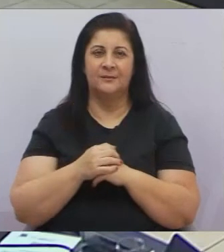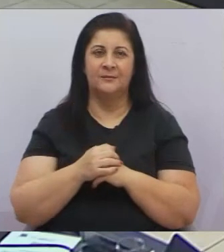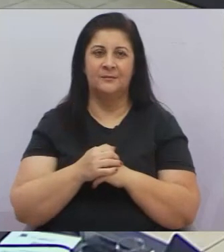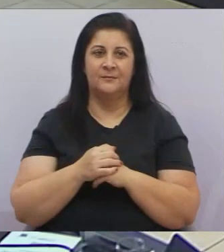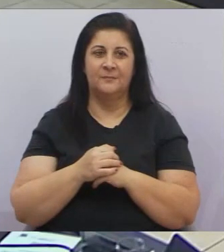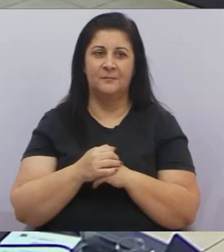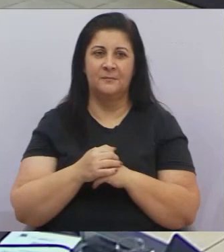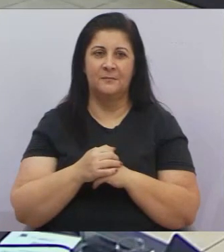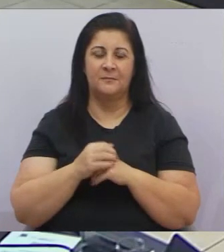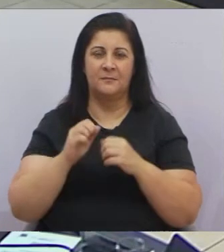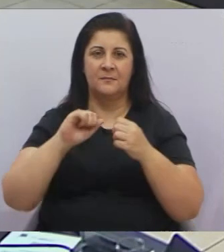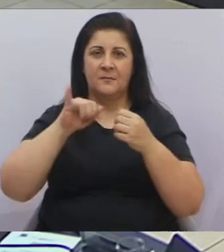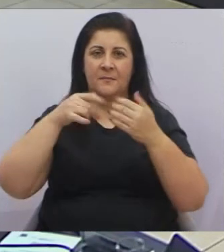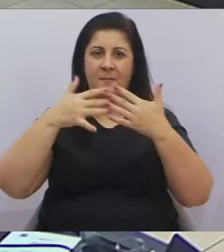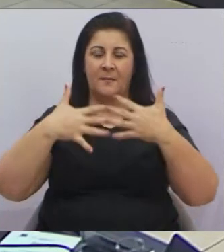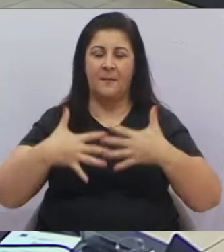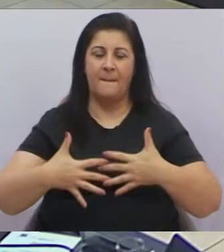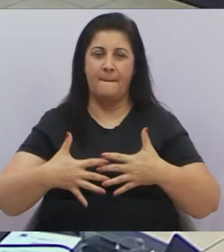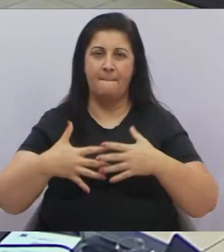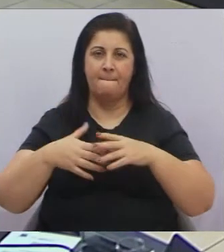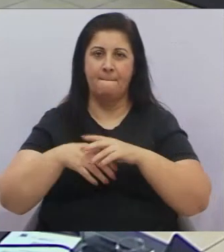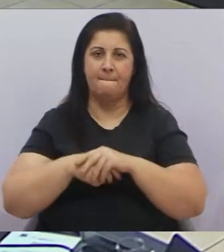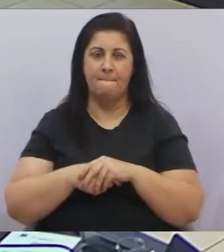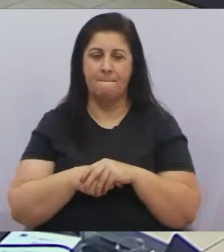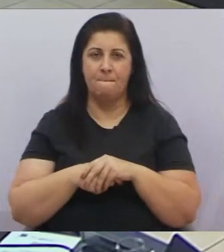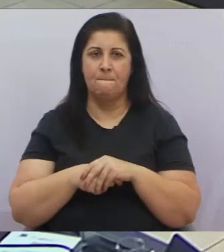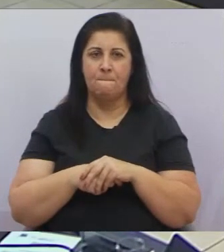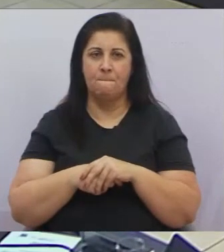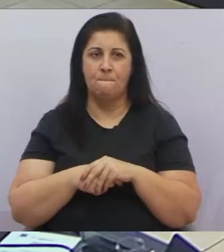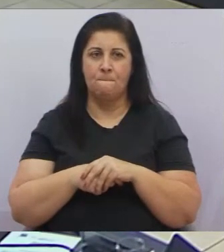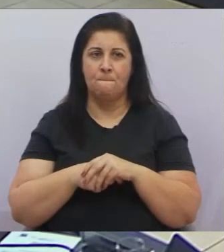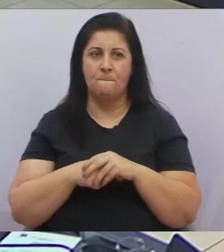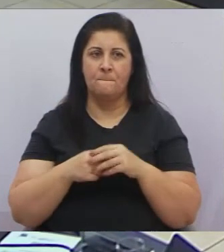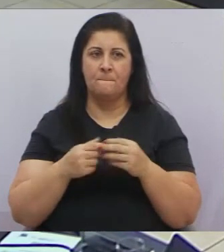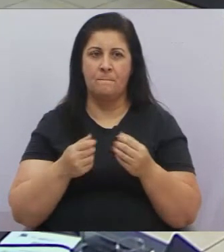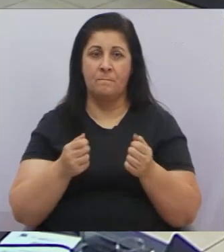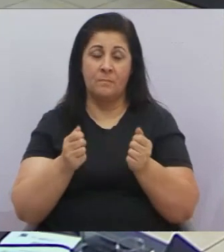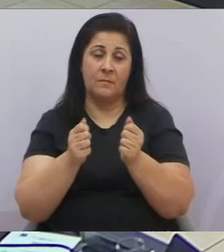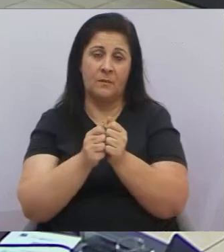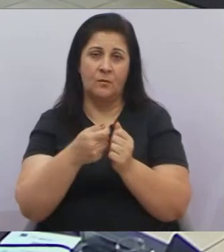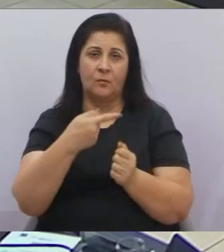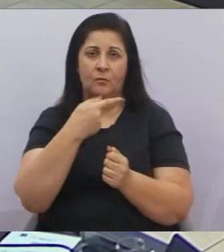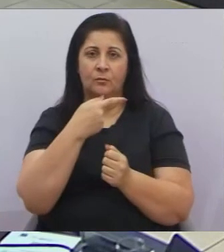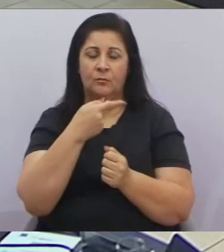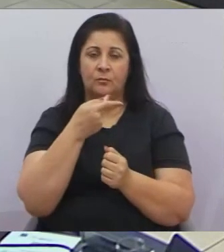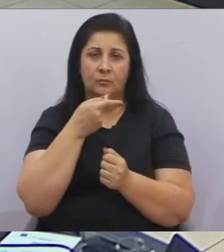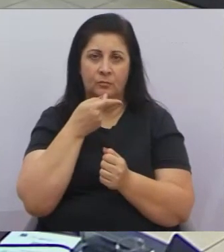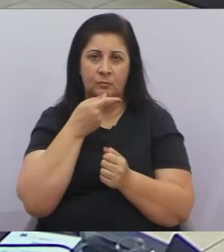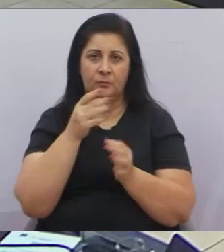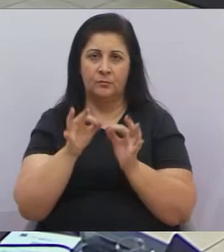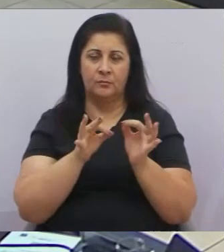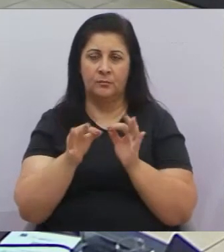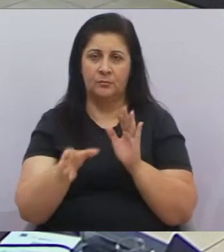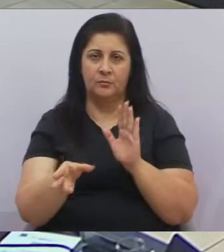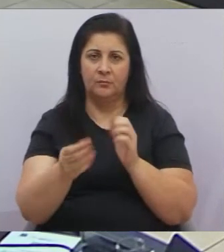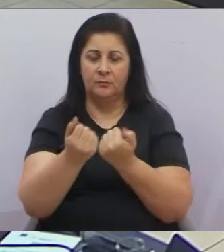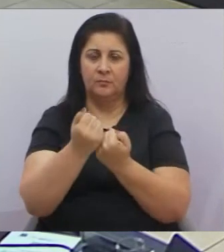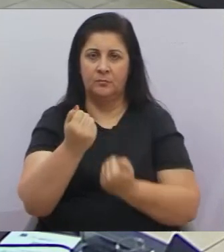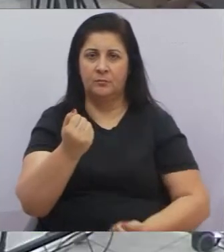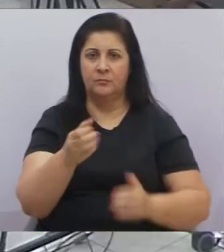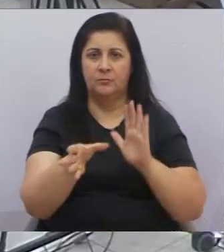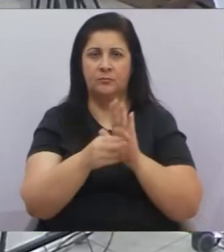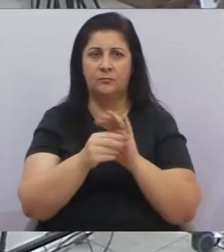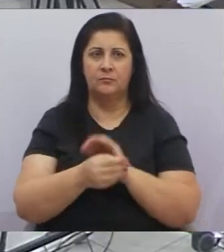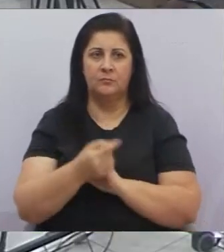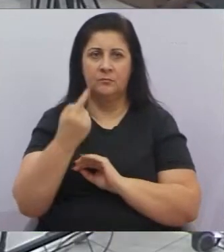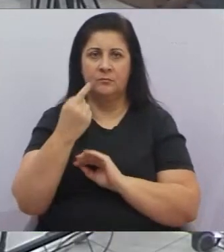presidente, votando e justificando meu voto, com o vereador Hernani fizemos aí essa subemenda. Um